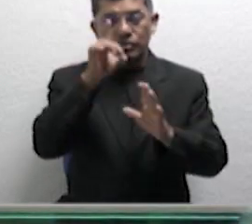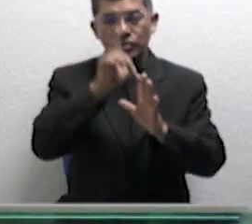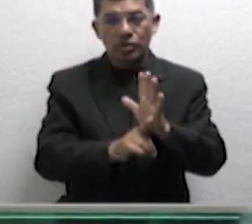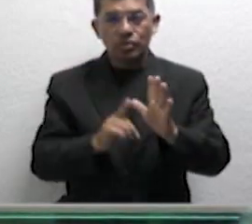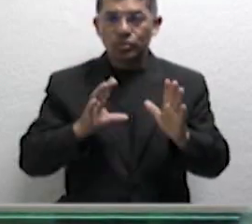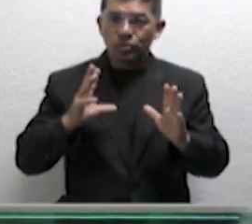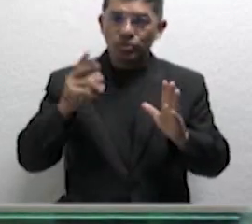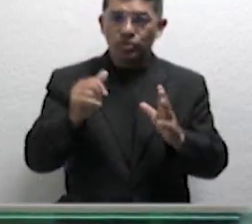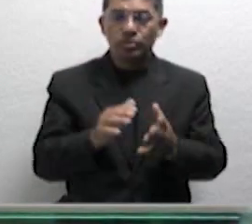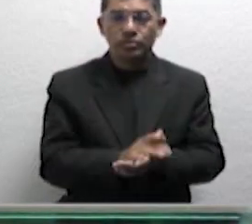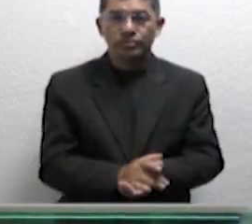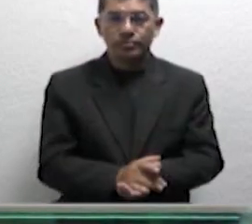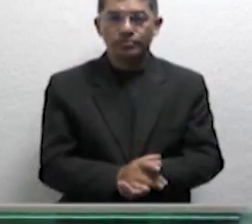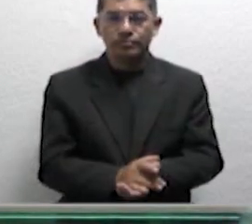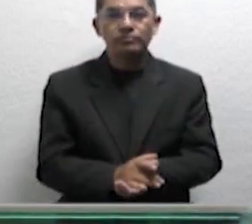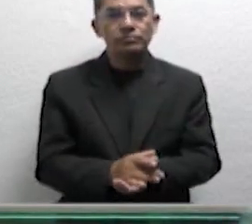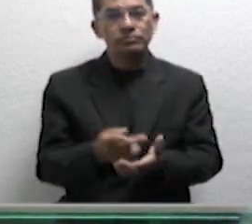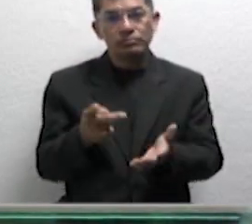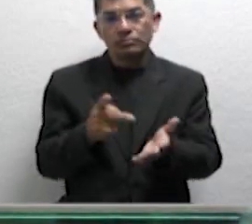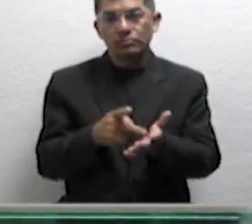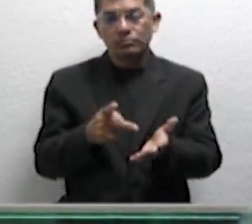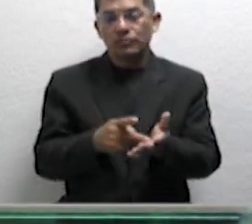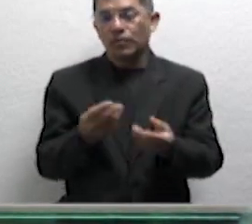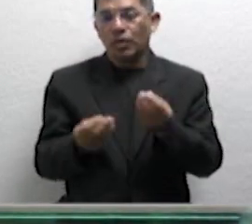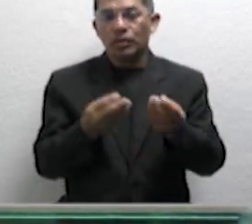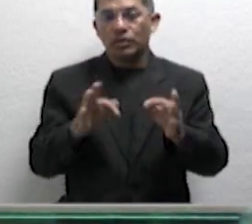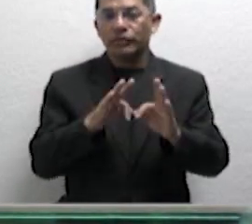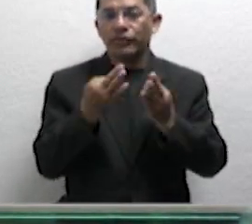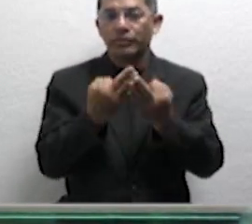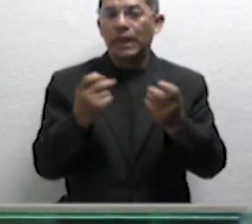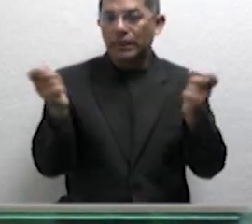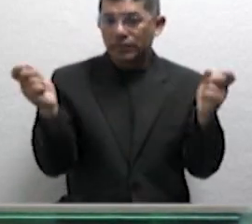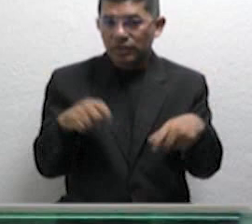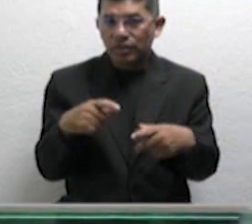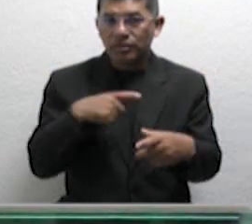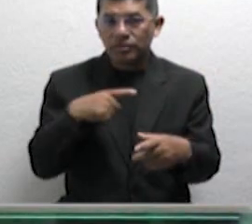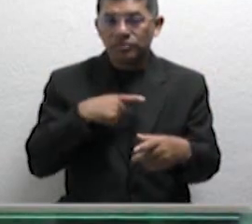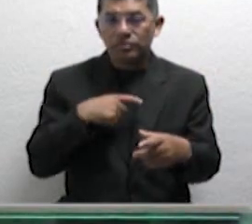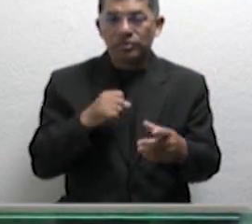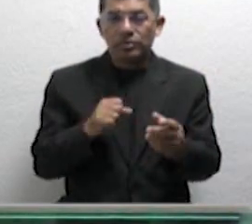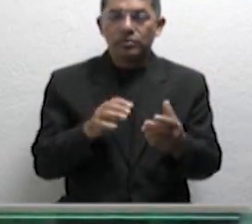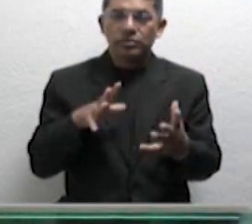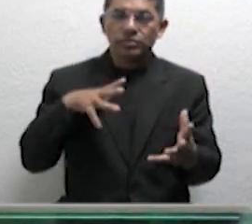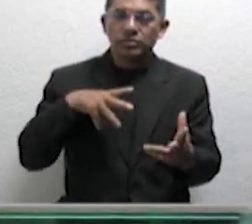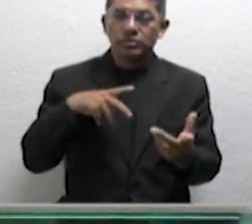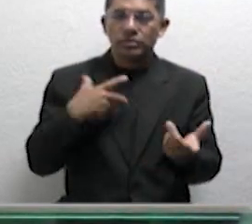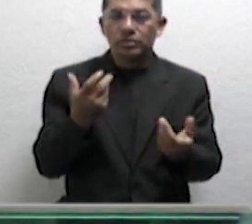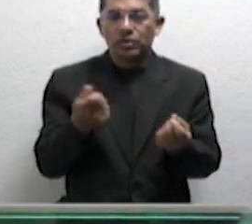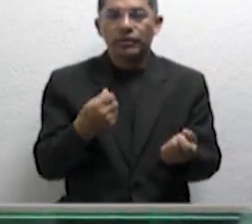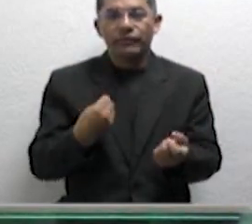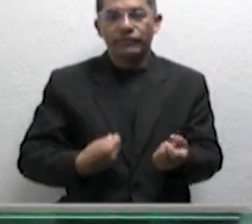todos e, principalmente, dessas famílias que tentam, né, se autossustentar